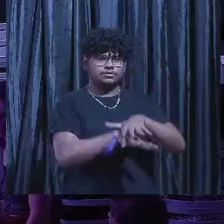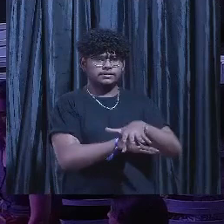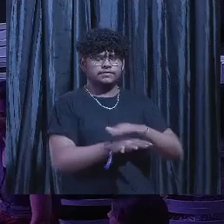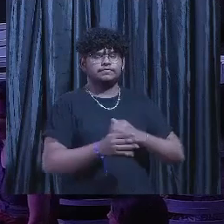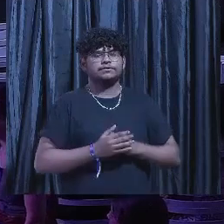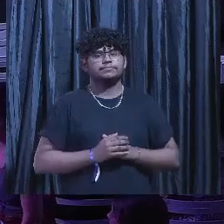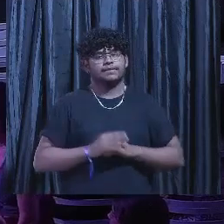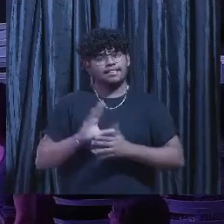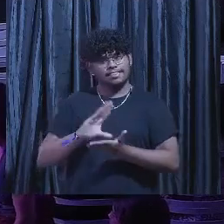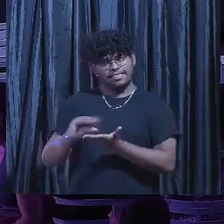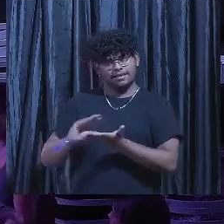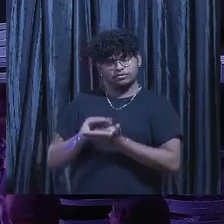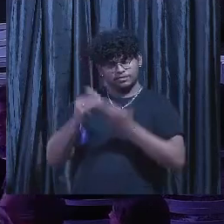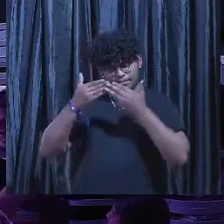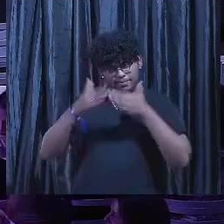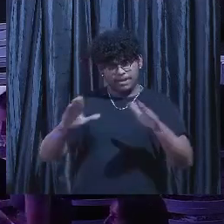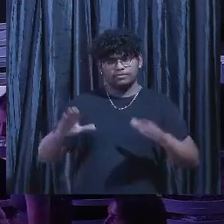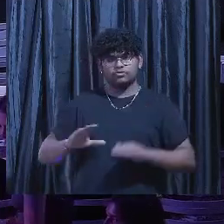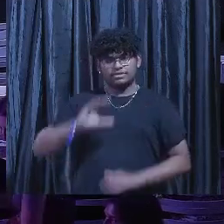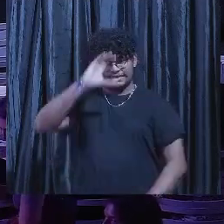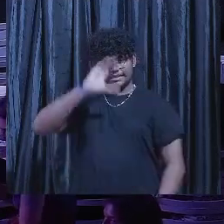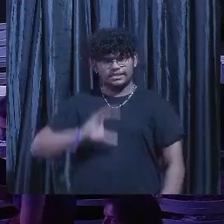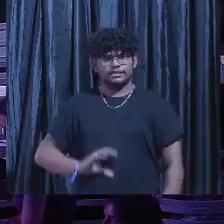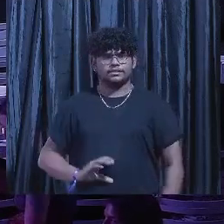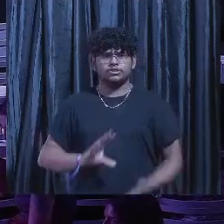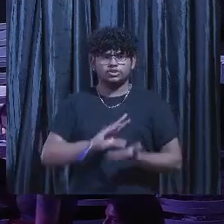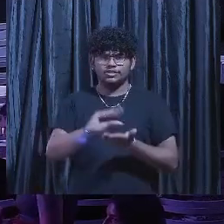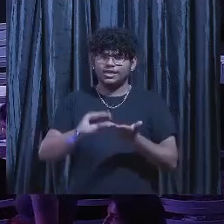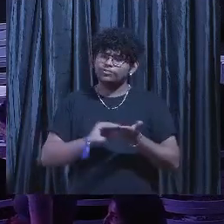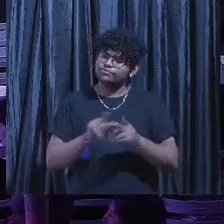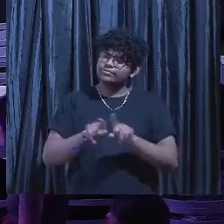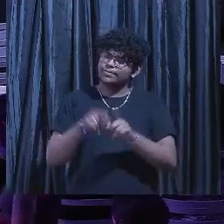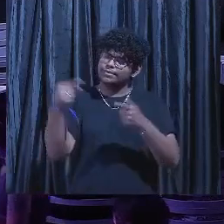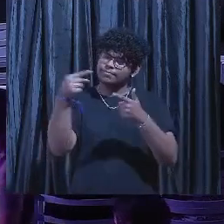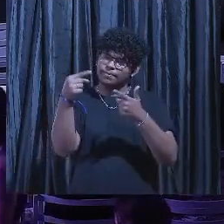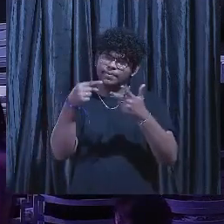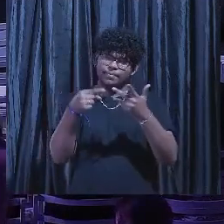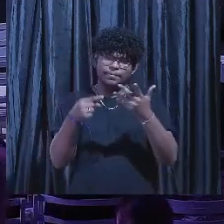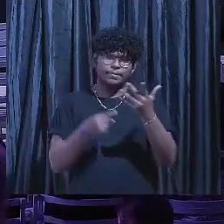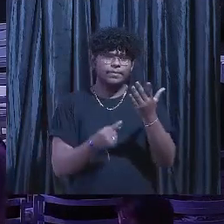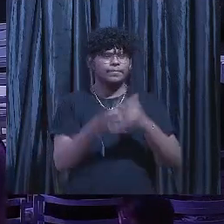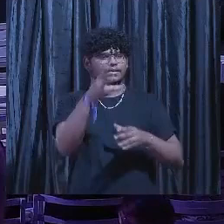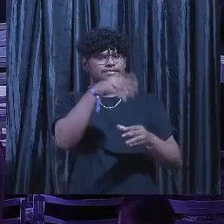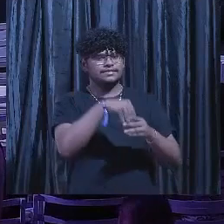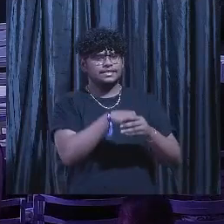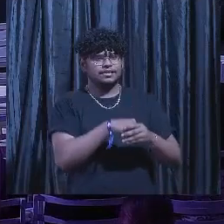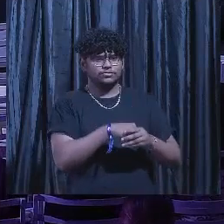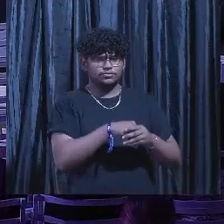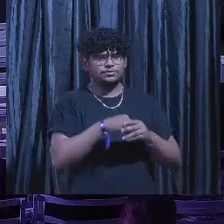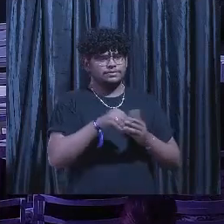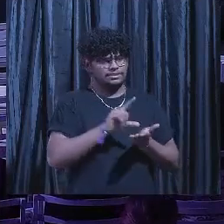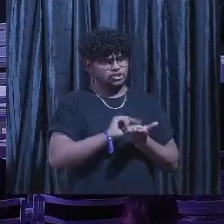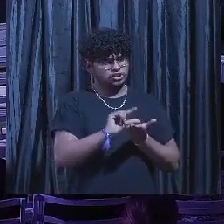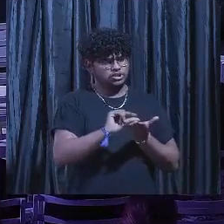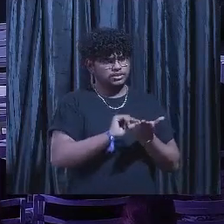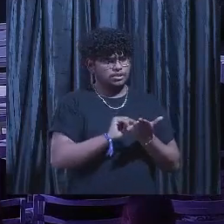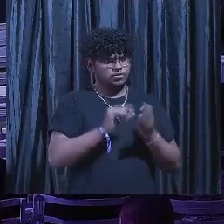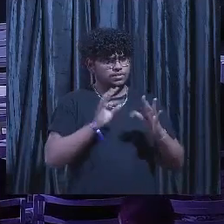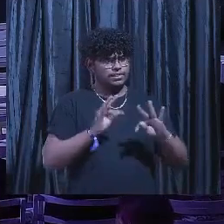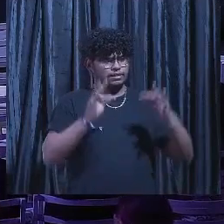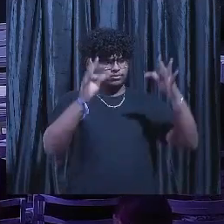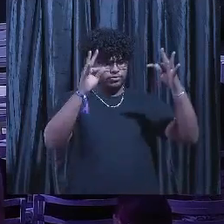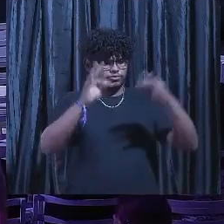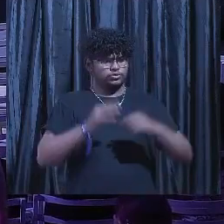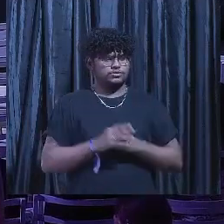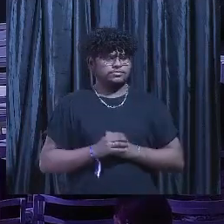abertos, geração e cidadania de dados, entre outros temas de fronteira que serão pauta desse painel, quando